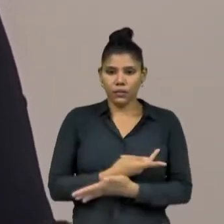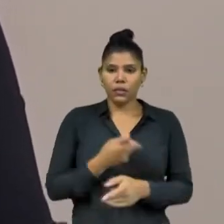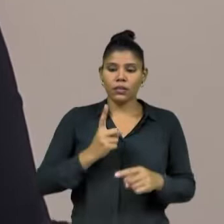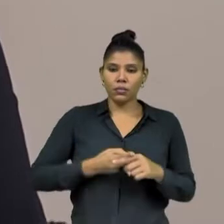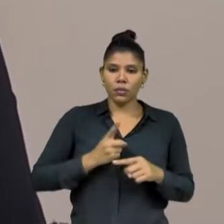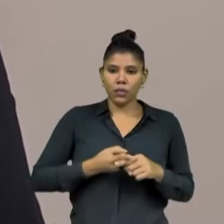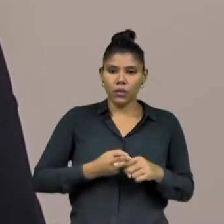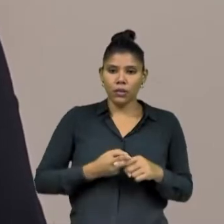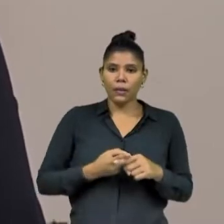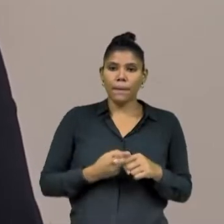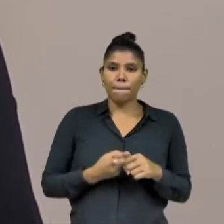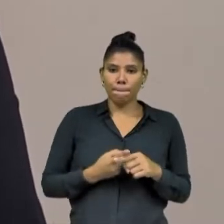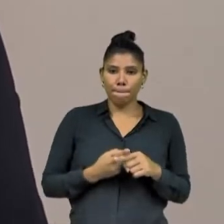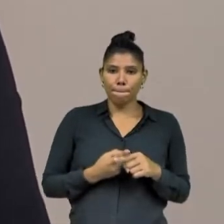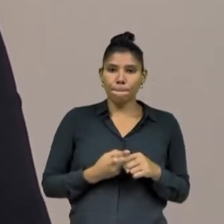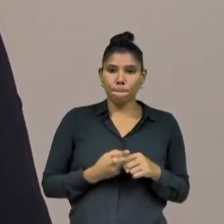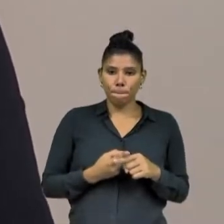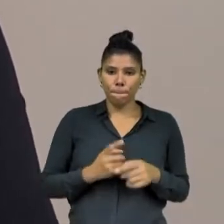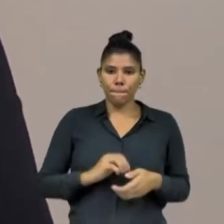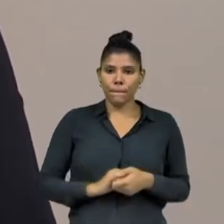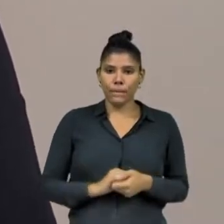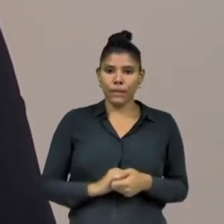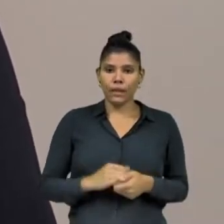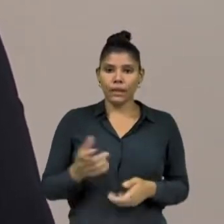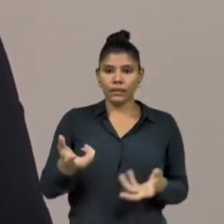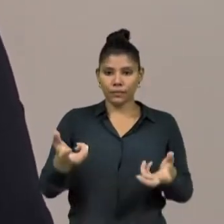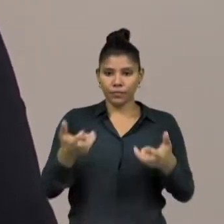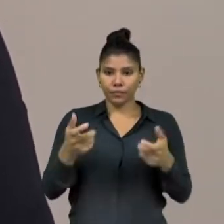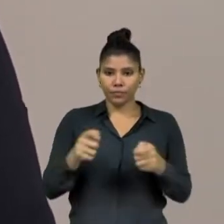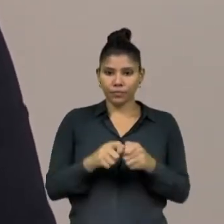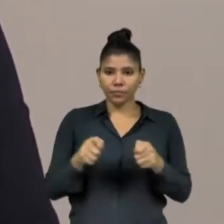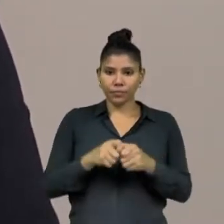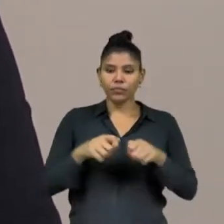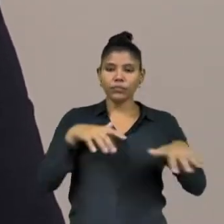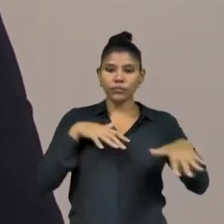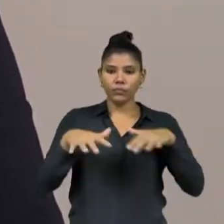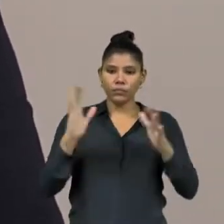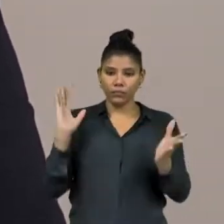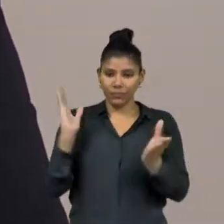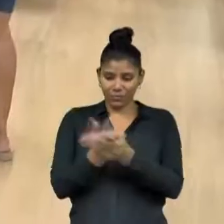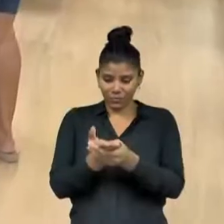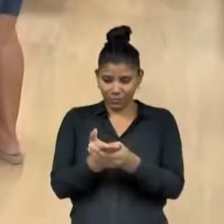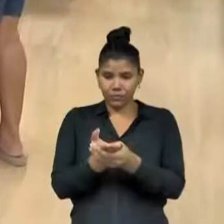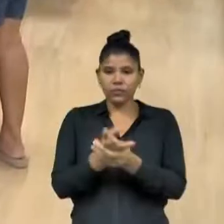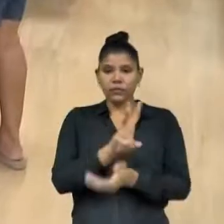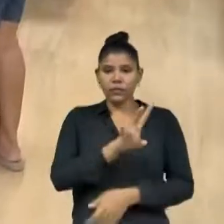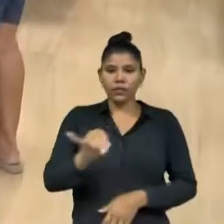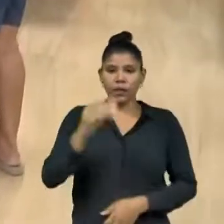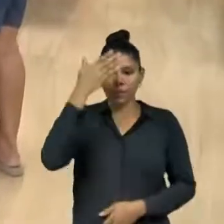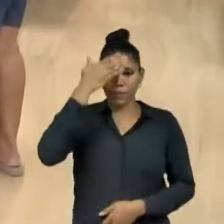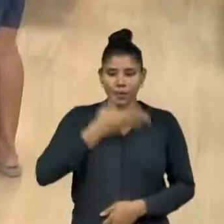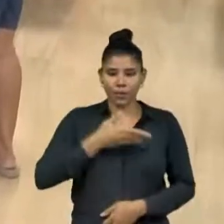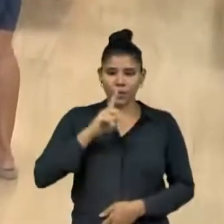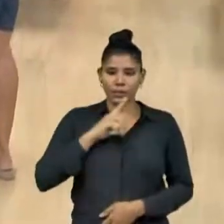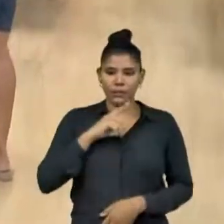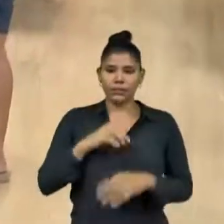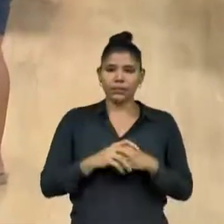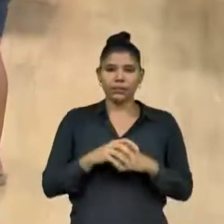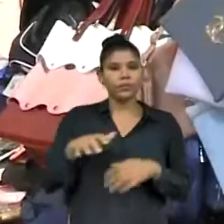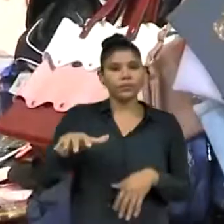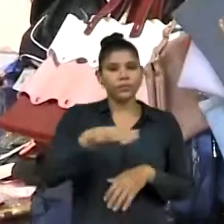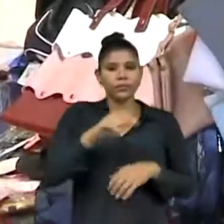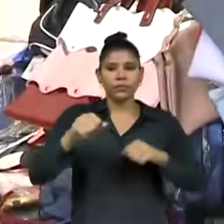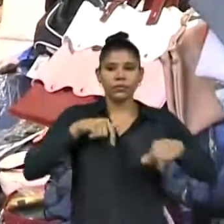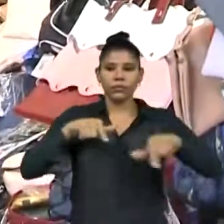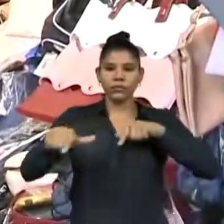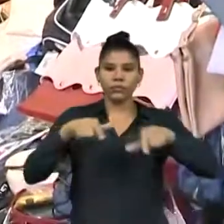ela resolva ingressar com ação judicial, ela vai ter como comprovar que esse assédio existiu. No ambiente de trabalho, o assédio pode